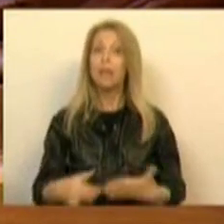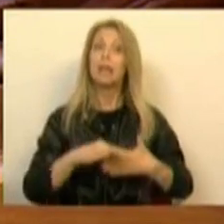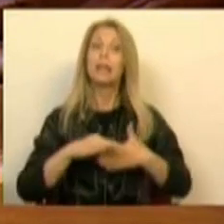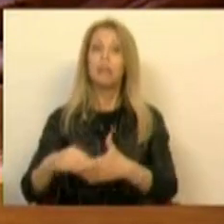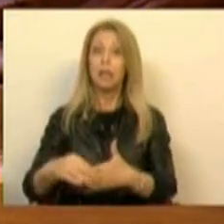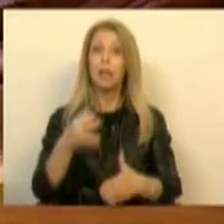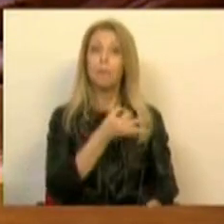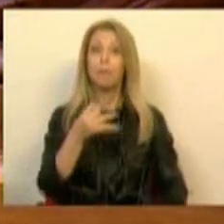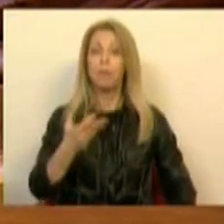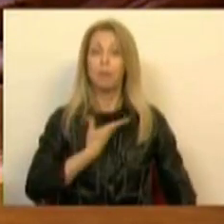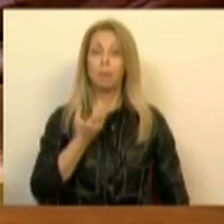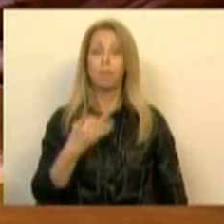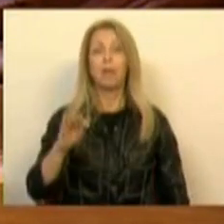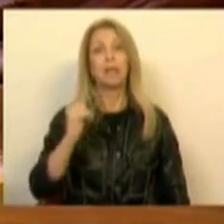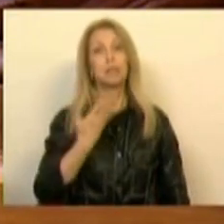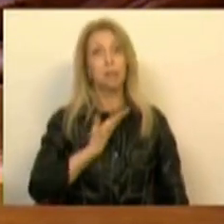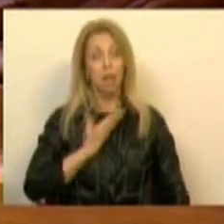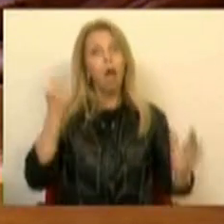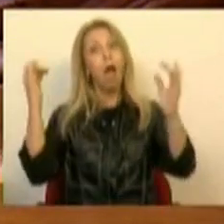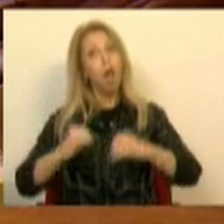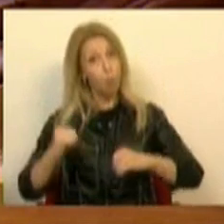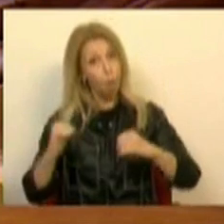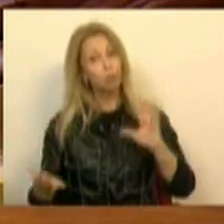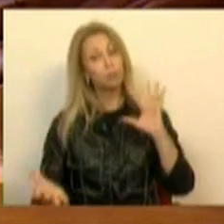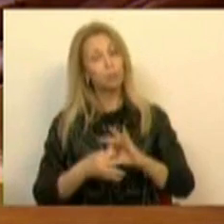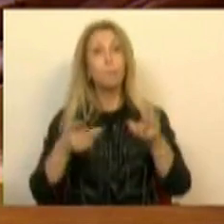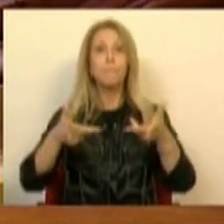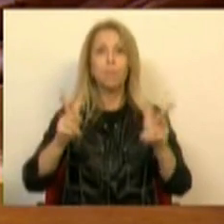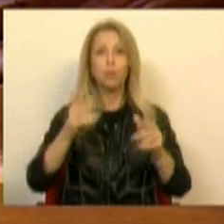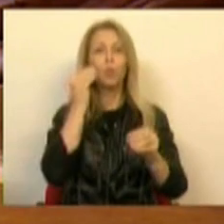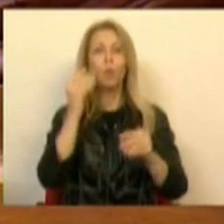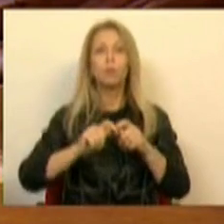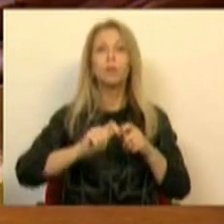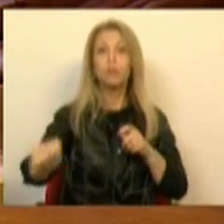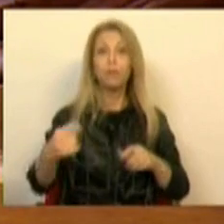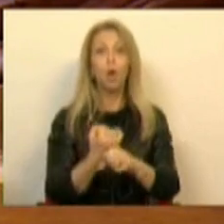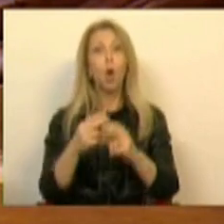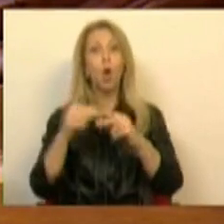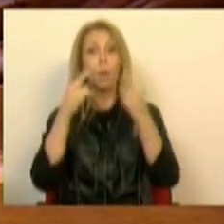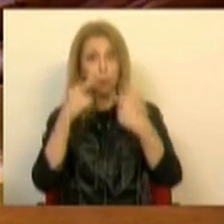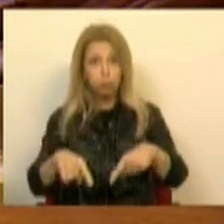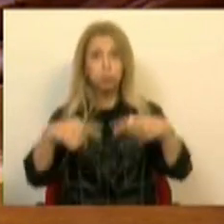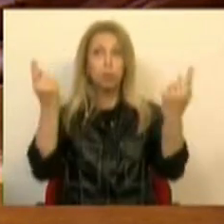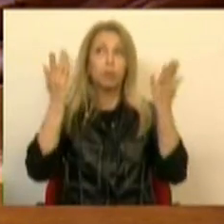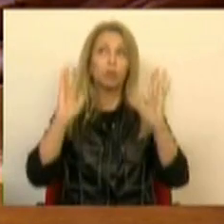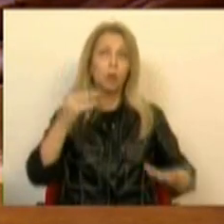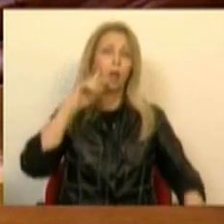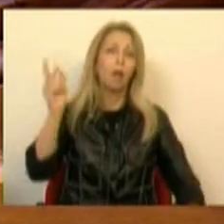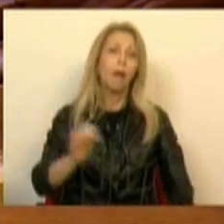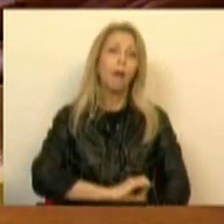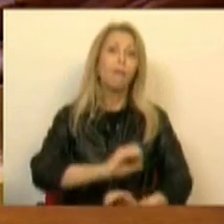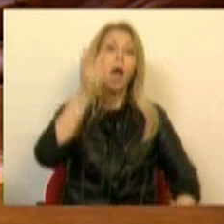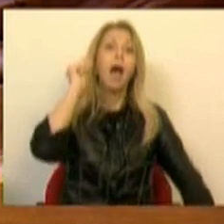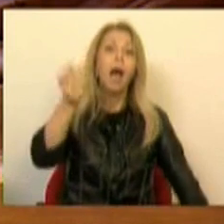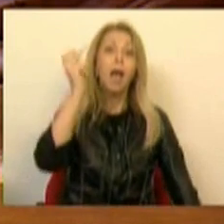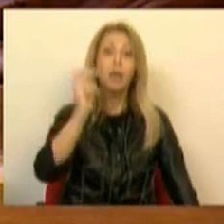do PPD-PSD, um acordo sobre a metodologia para a definição da obra pública que há mais décadas o